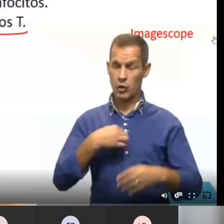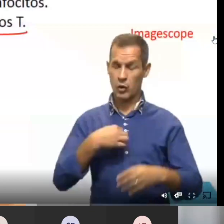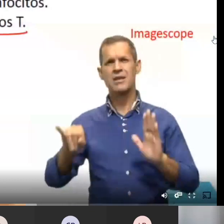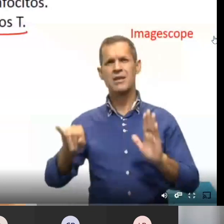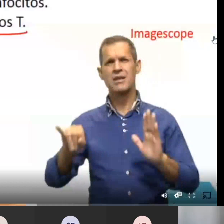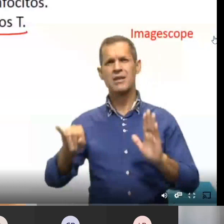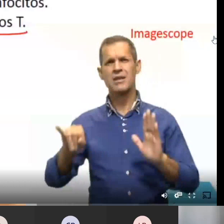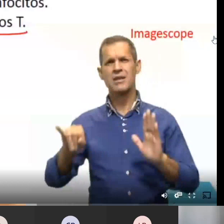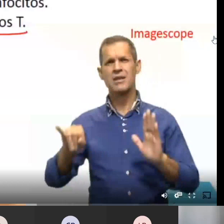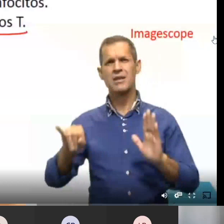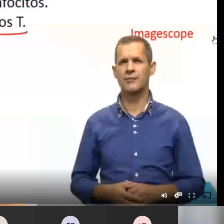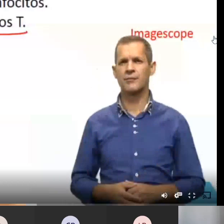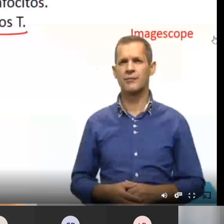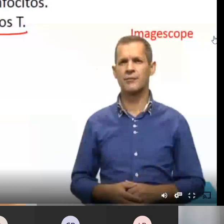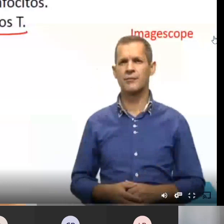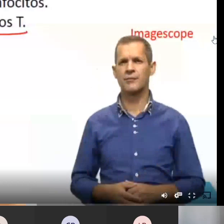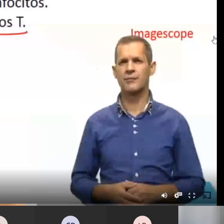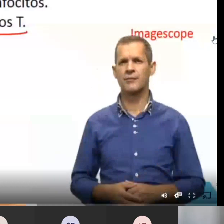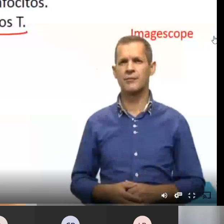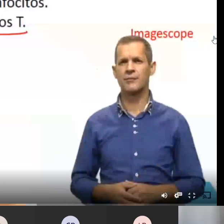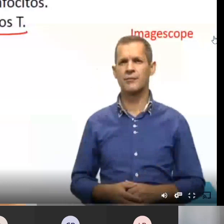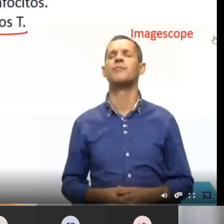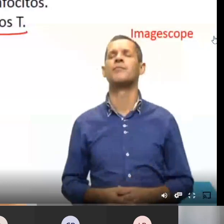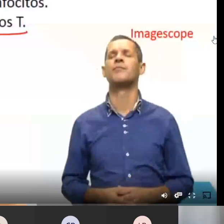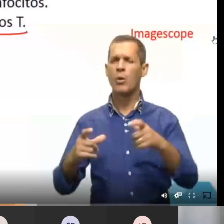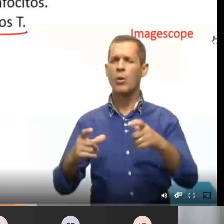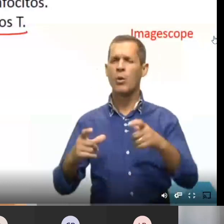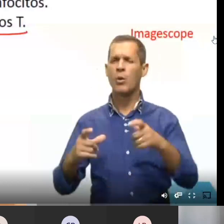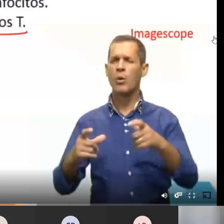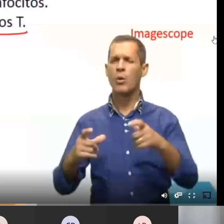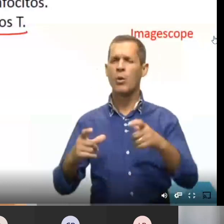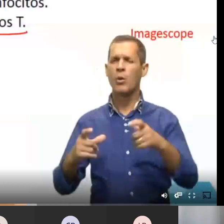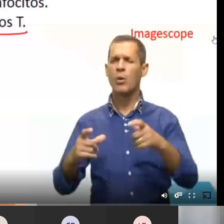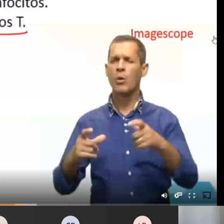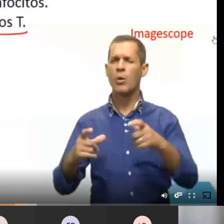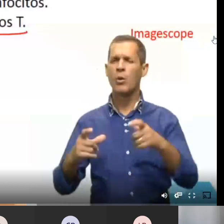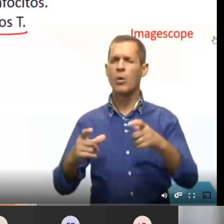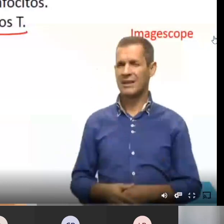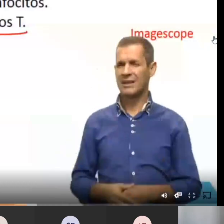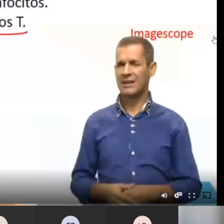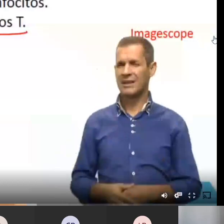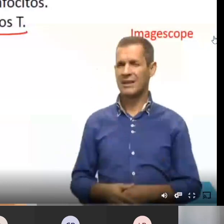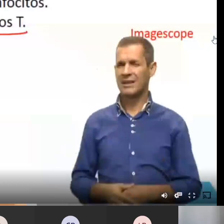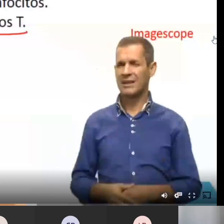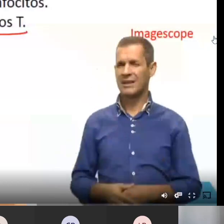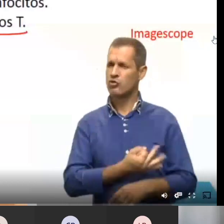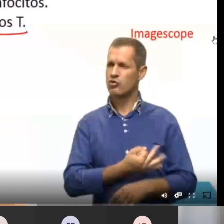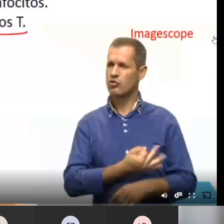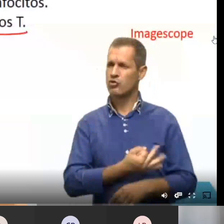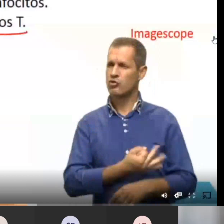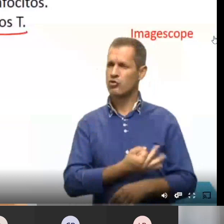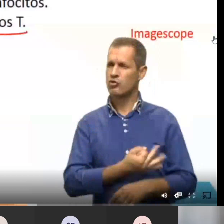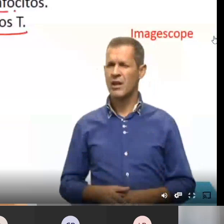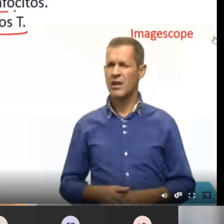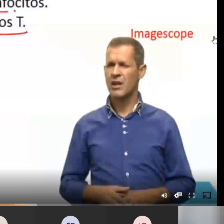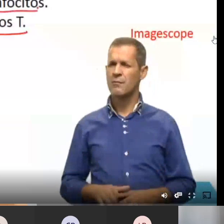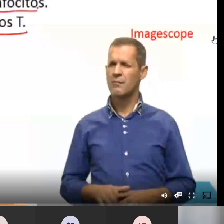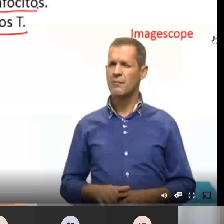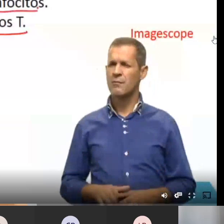vocês identificassem? Primeiro, uma região mais clara e com uma quantidade moderada